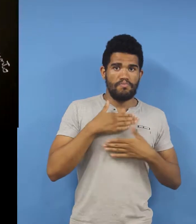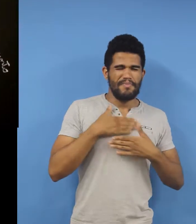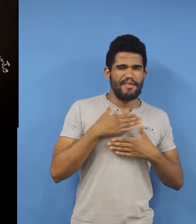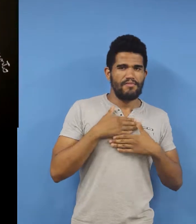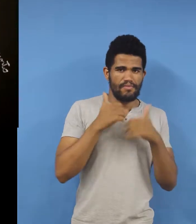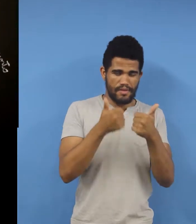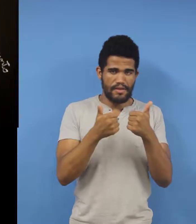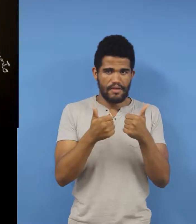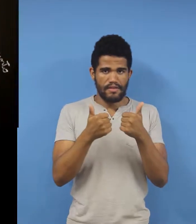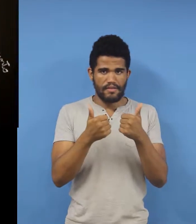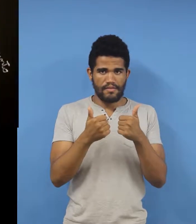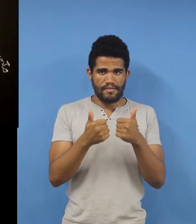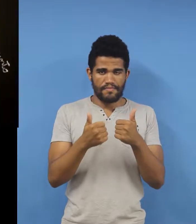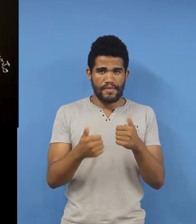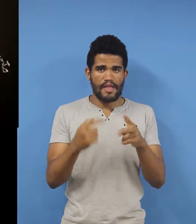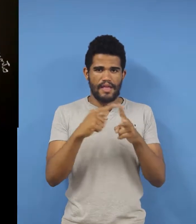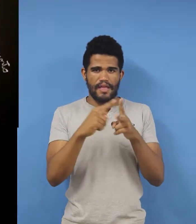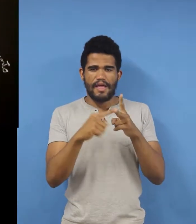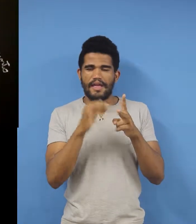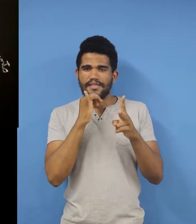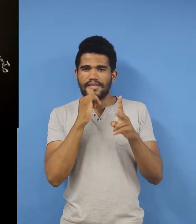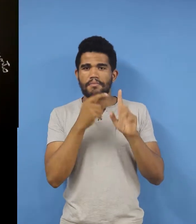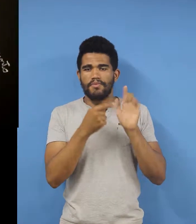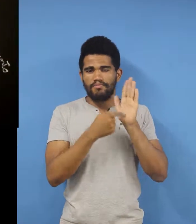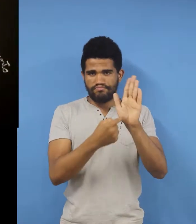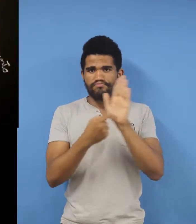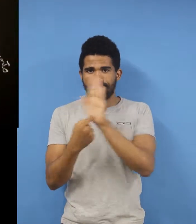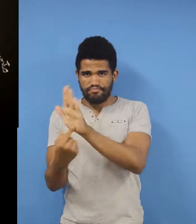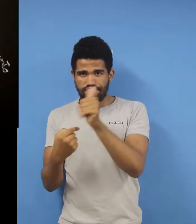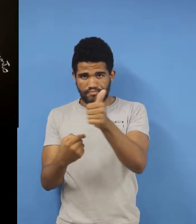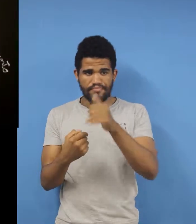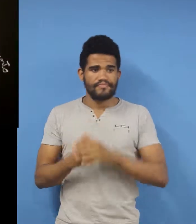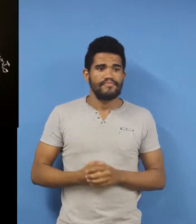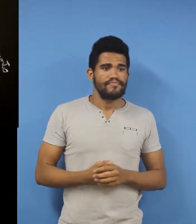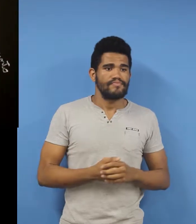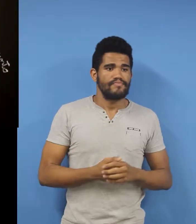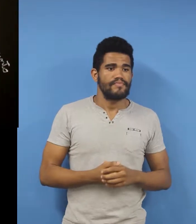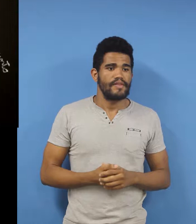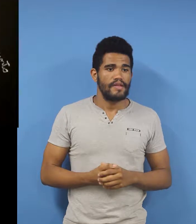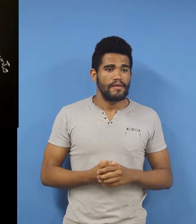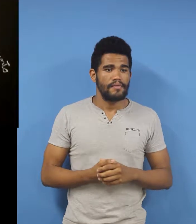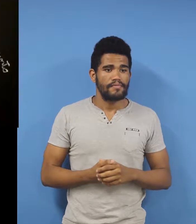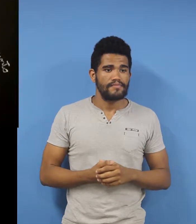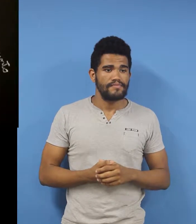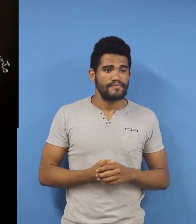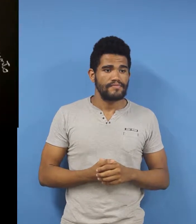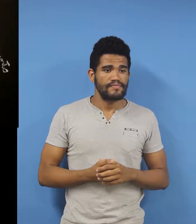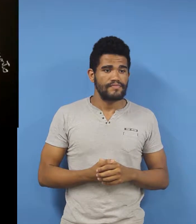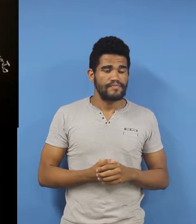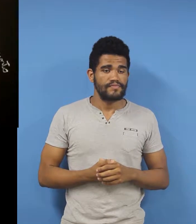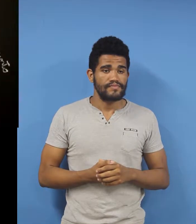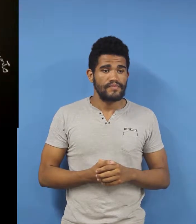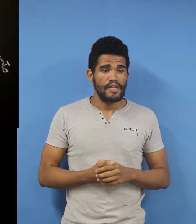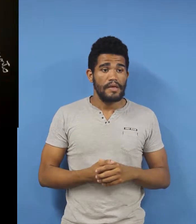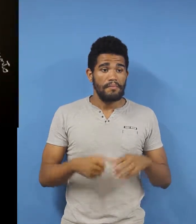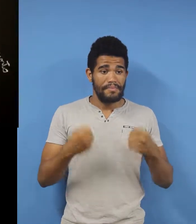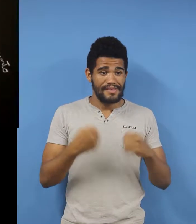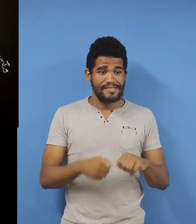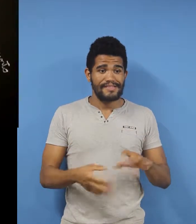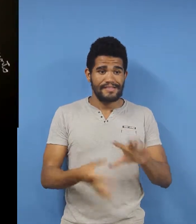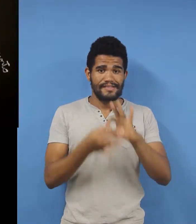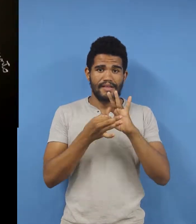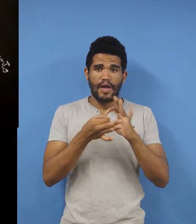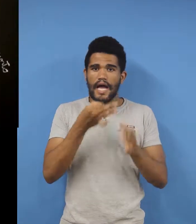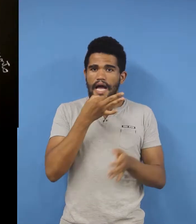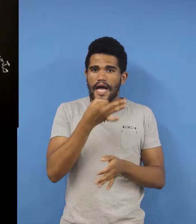no exemplo do desenvolvimento nota 1000 e do meu desenvolvimento nota 1000 também, que é o meu tópico frasal na prática, pra vocês entenderem,